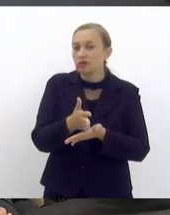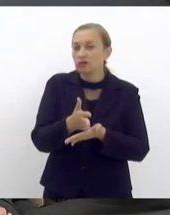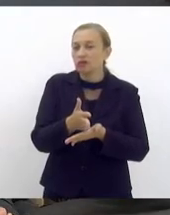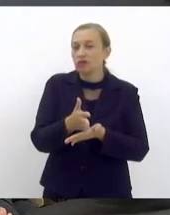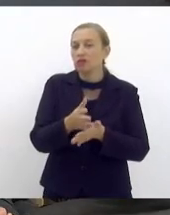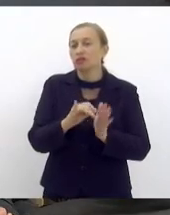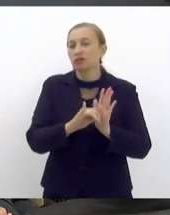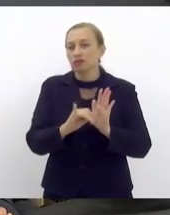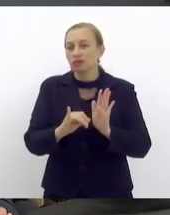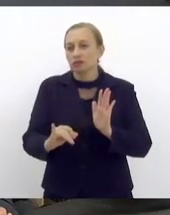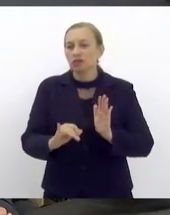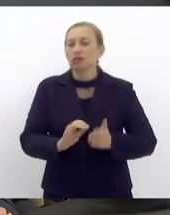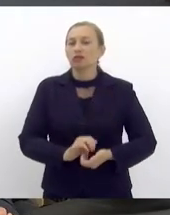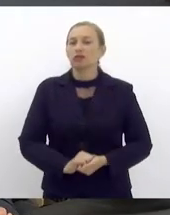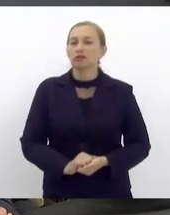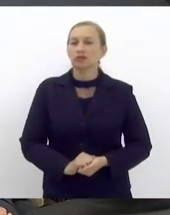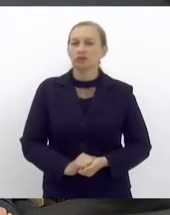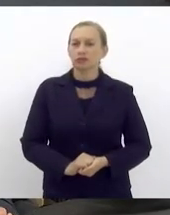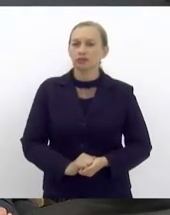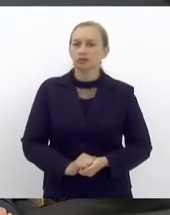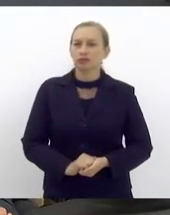vai a redação final